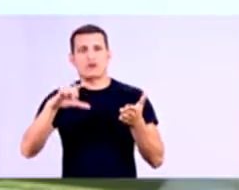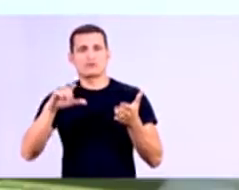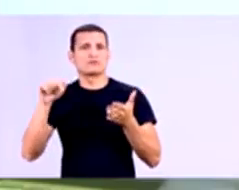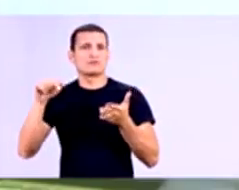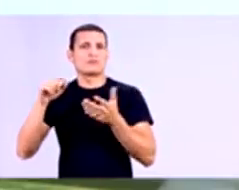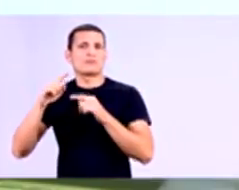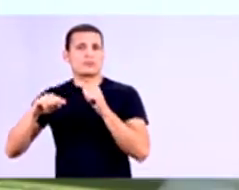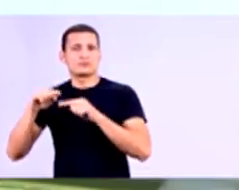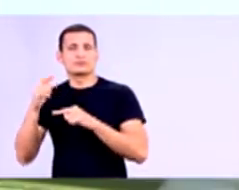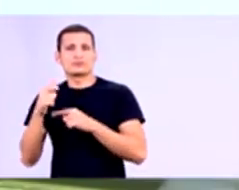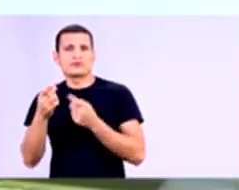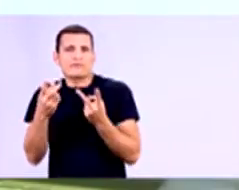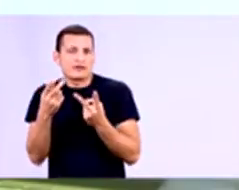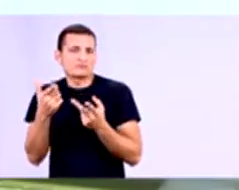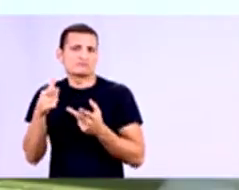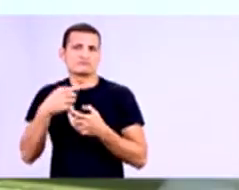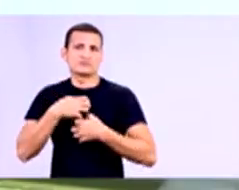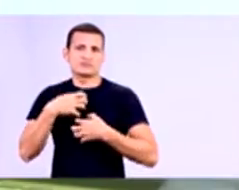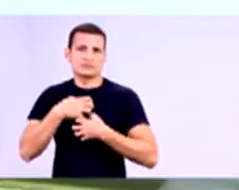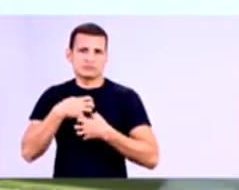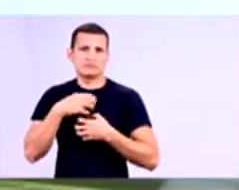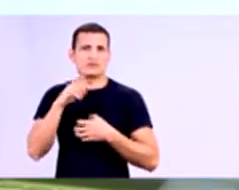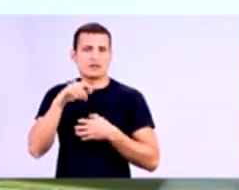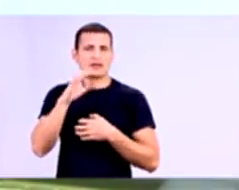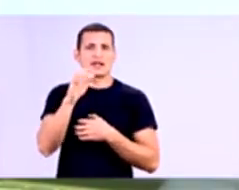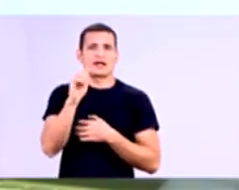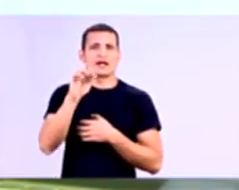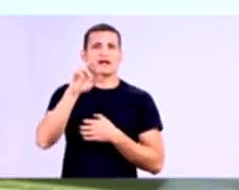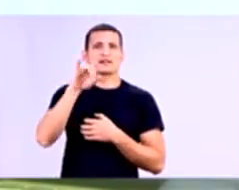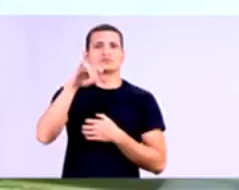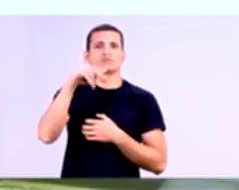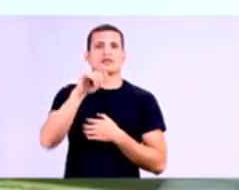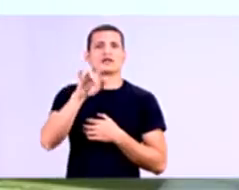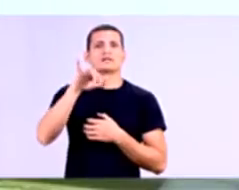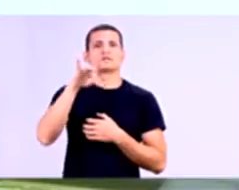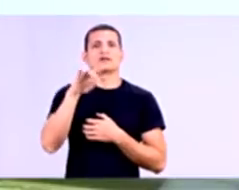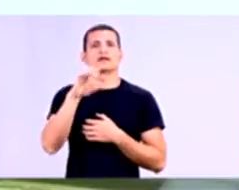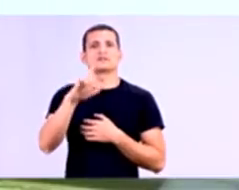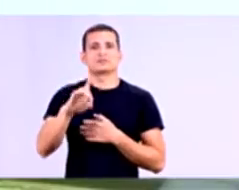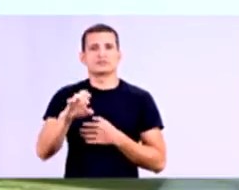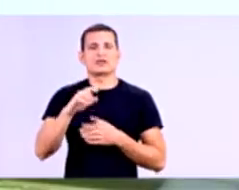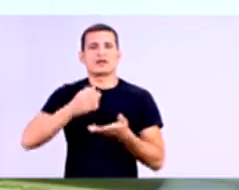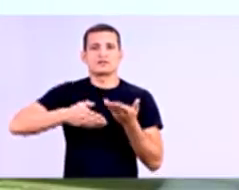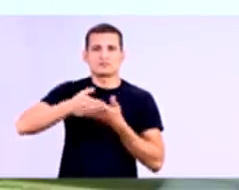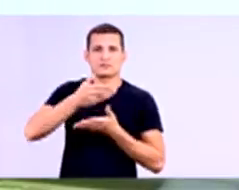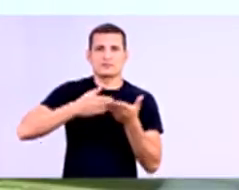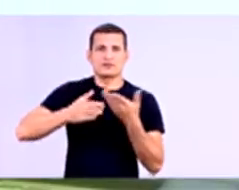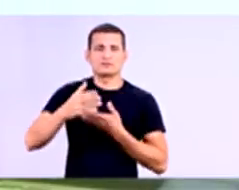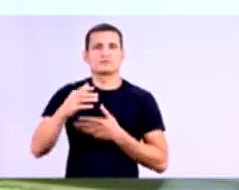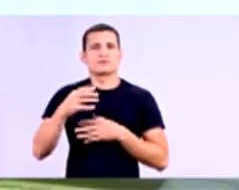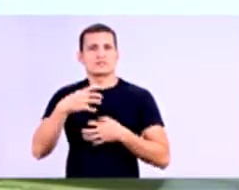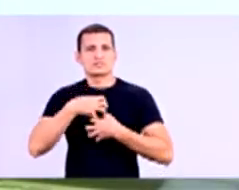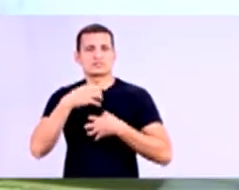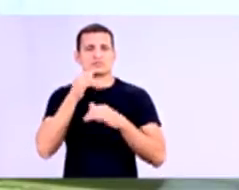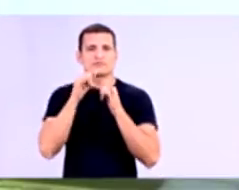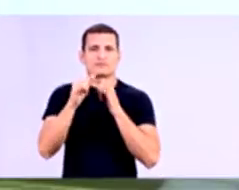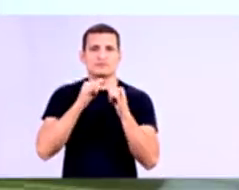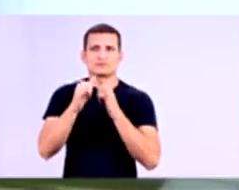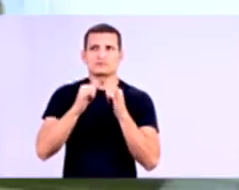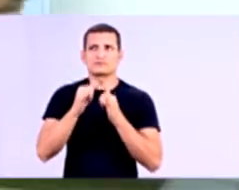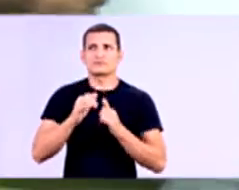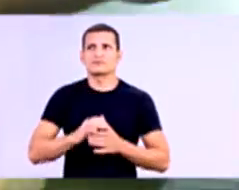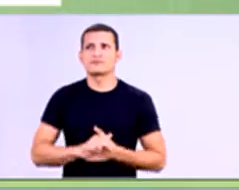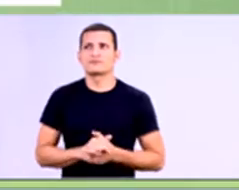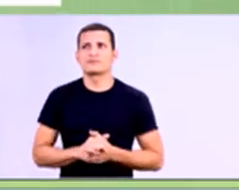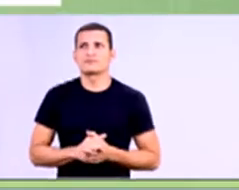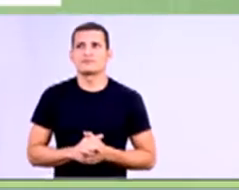produto sem venda não tem sentido. Então, é a cardinalidade, é o relacionamento que passa a dar sentido à informação. Vamos voltar